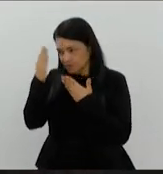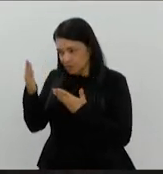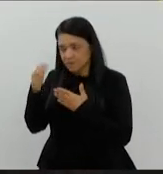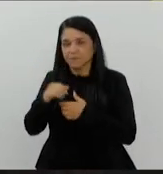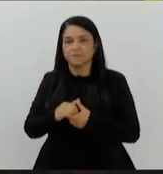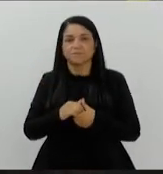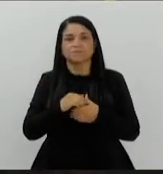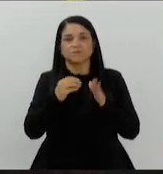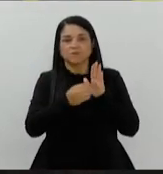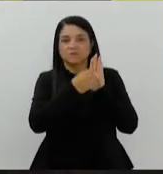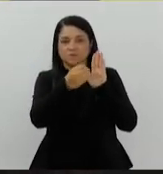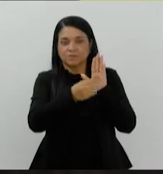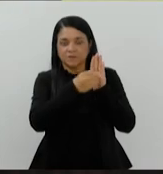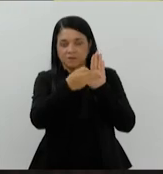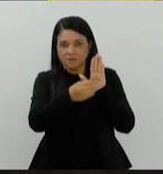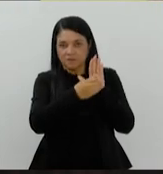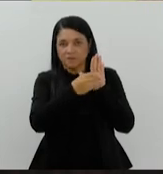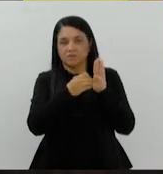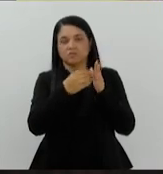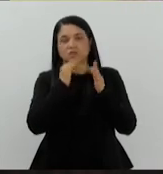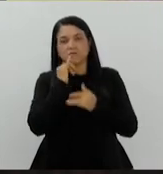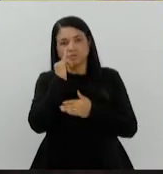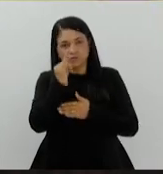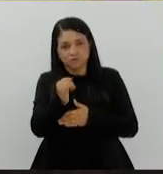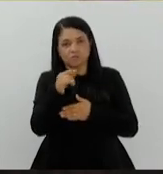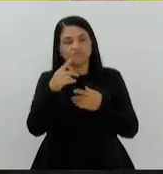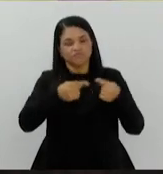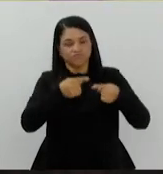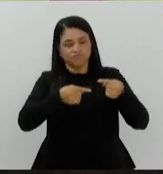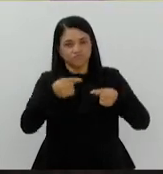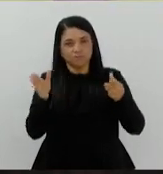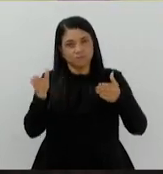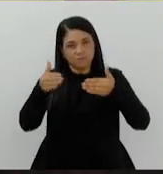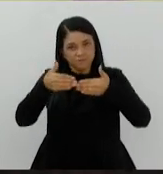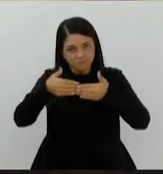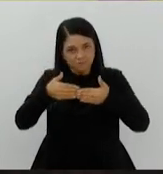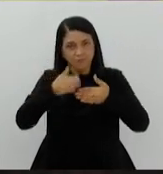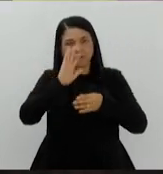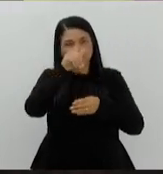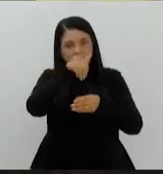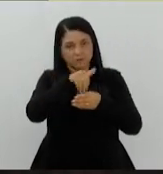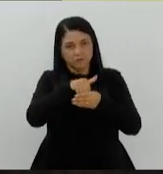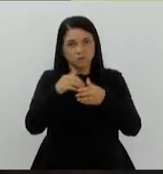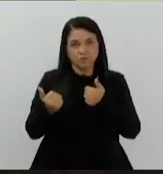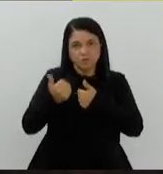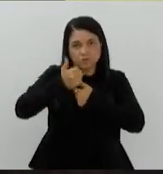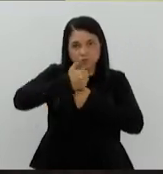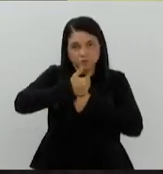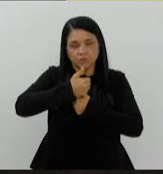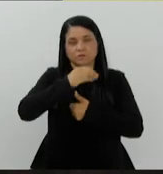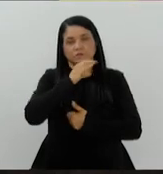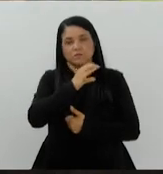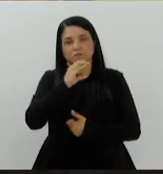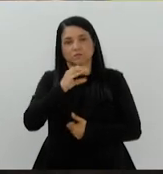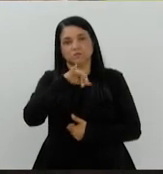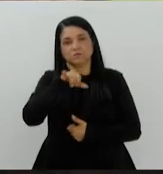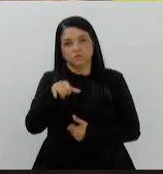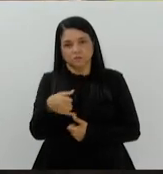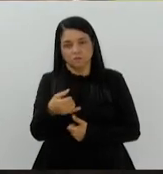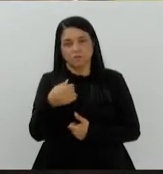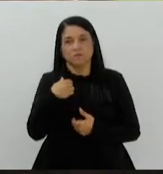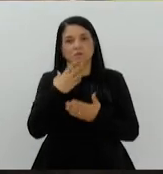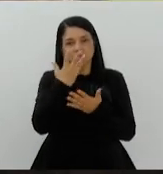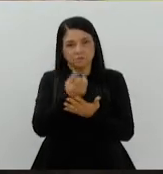pareceres emitidos, em discussão, não havendo quem queira discutir, encerrada a discussão e votação, substitutivo da CCJ. Senhores que